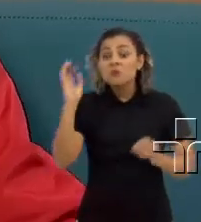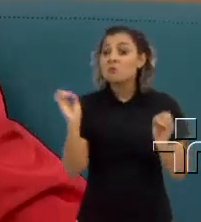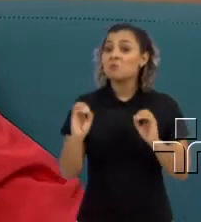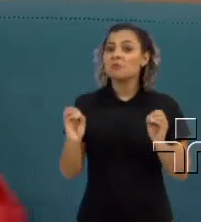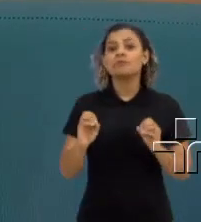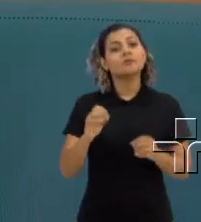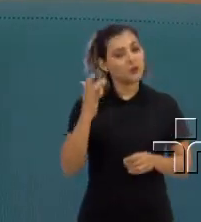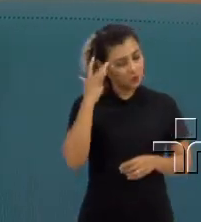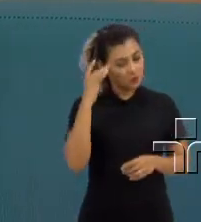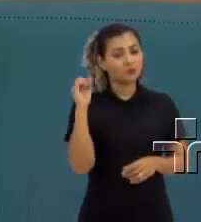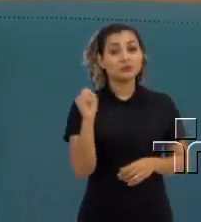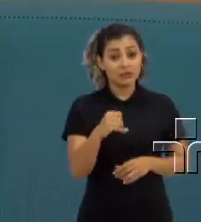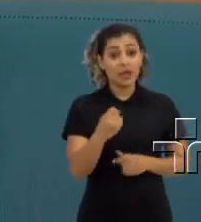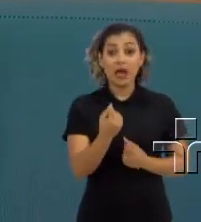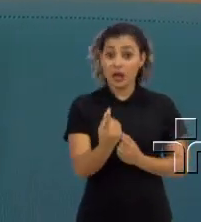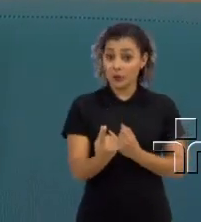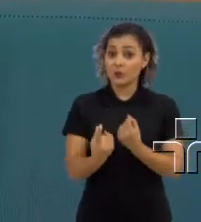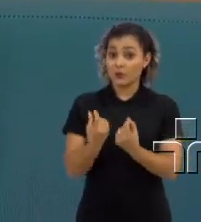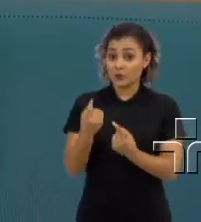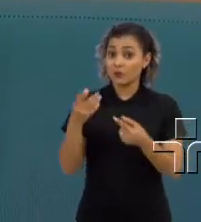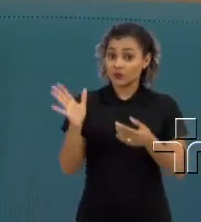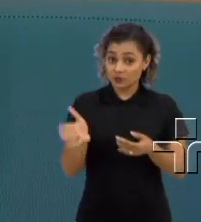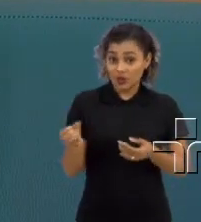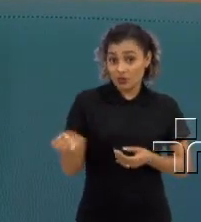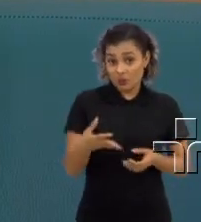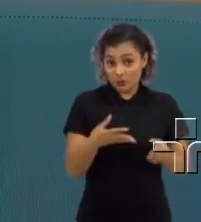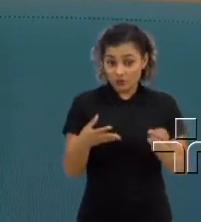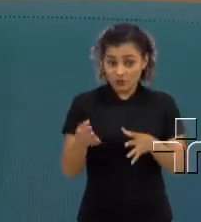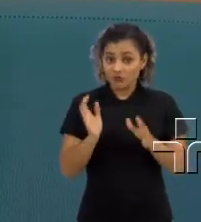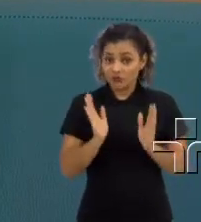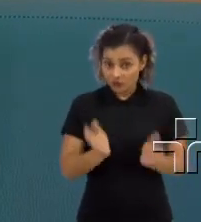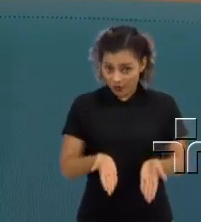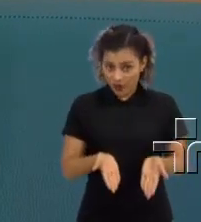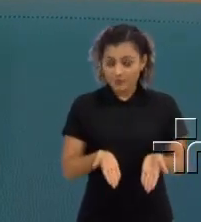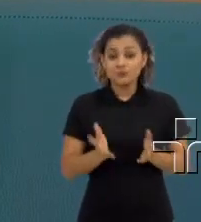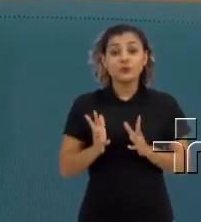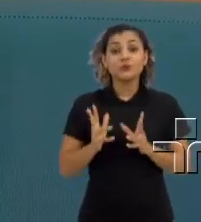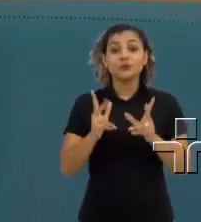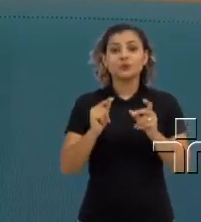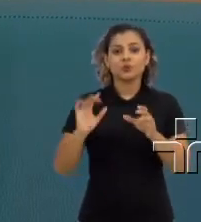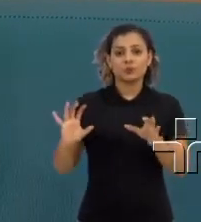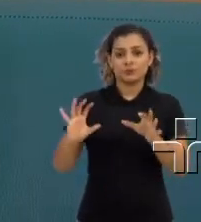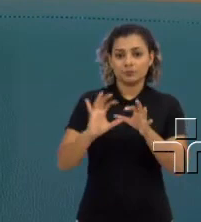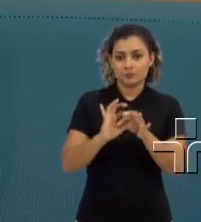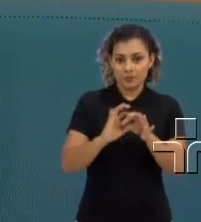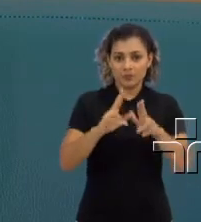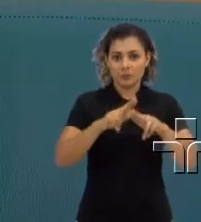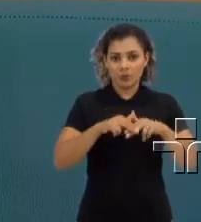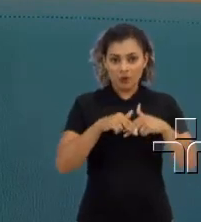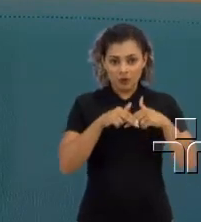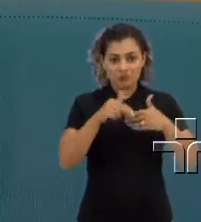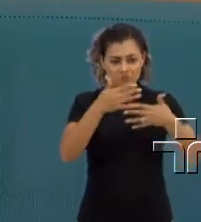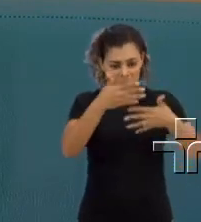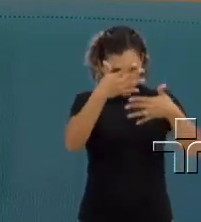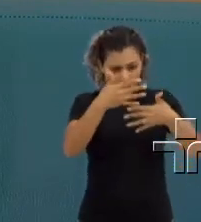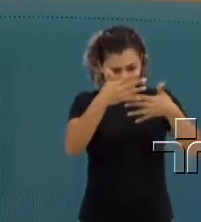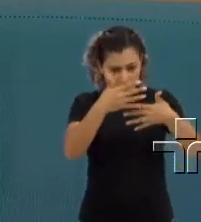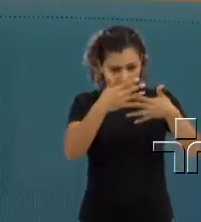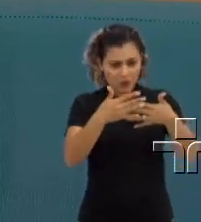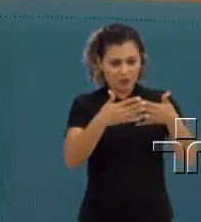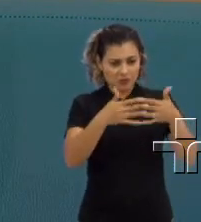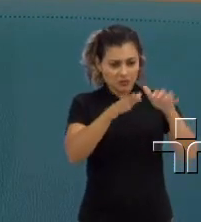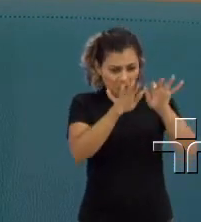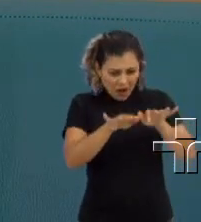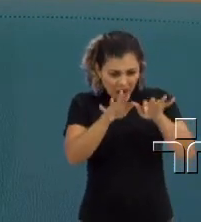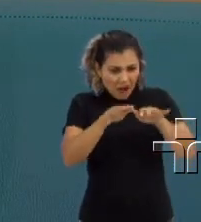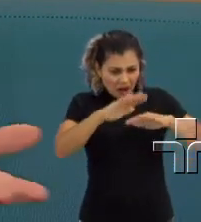acho que sim, quer dizer, algumas já estão surgindo agora, né? Quer dizer, tudo que está ligado a codificar, a tecnologia,